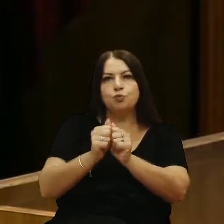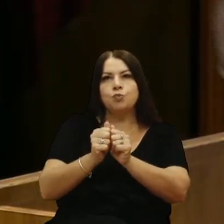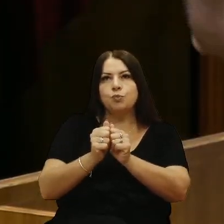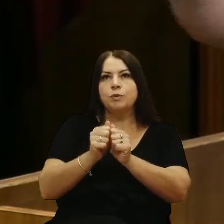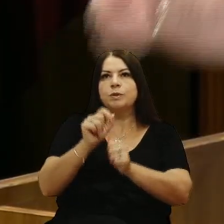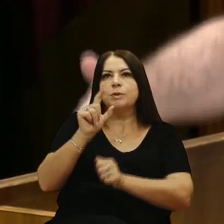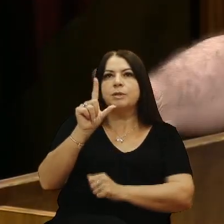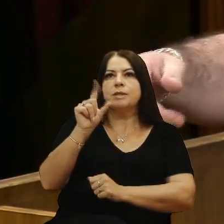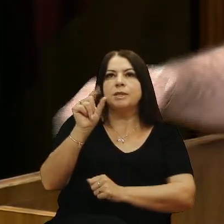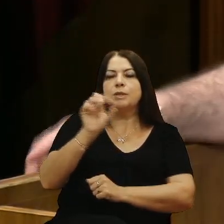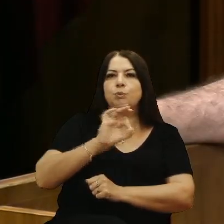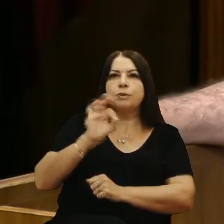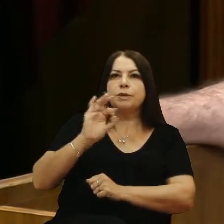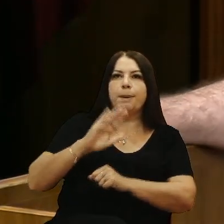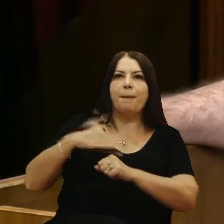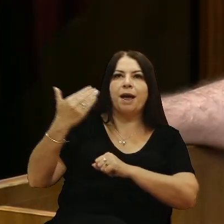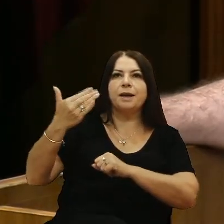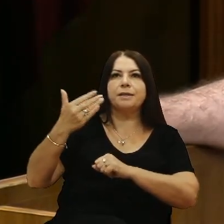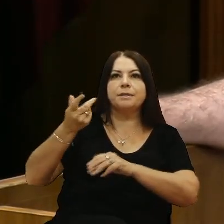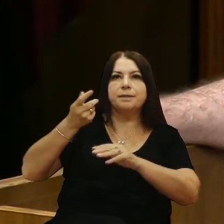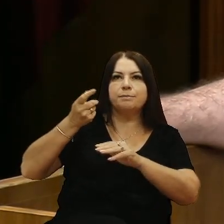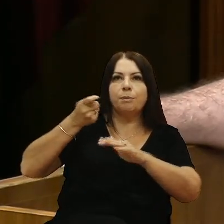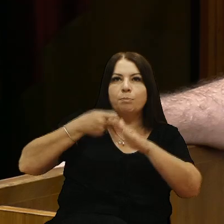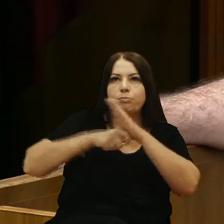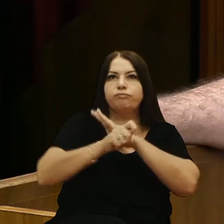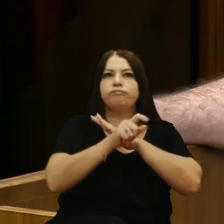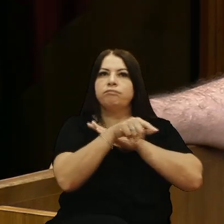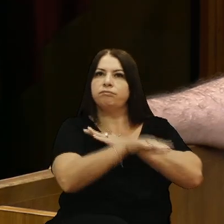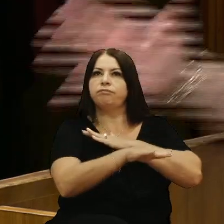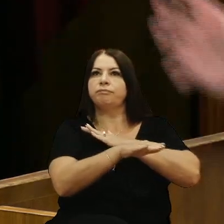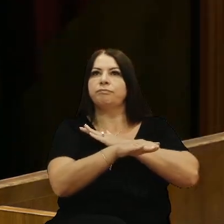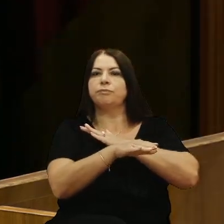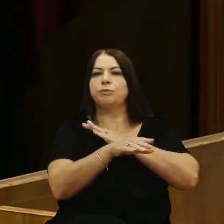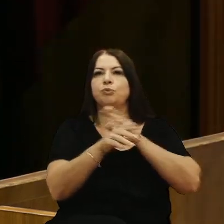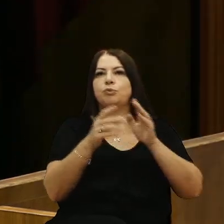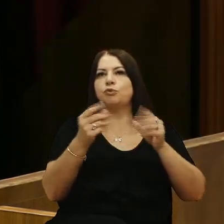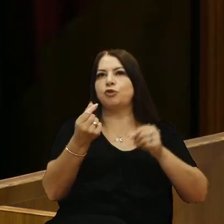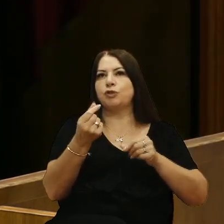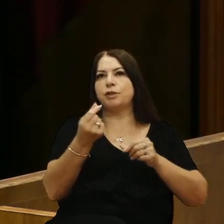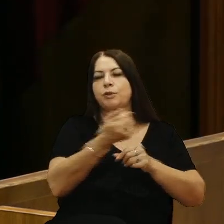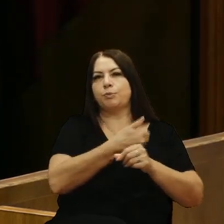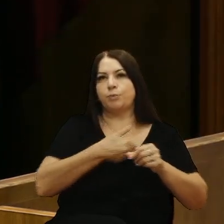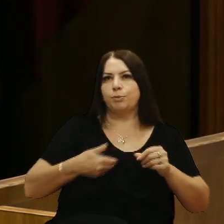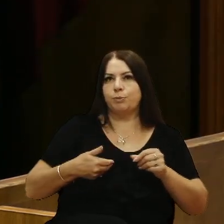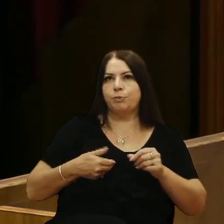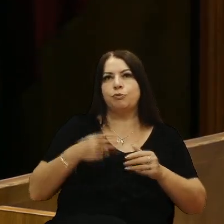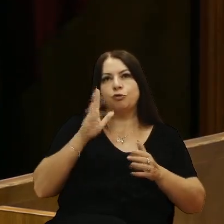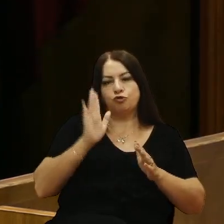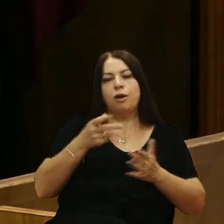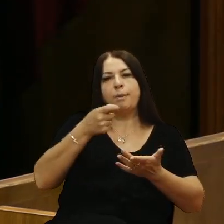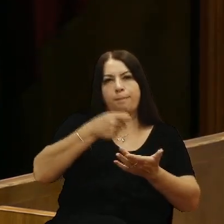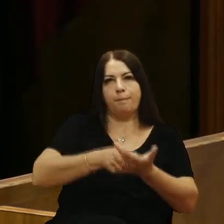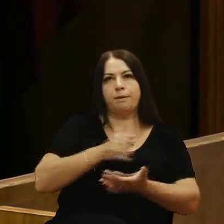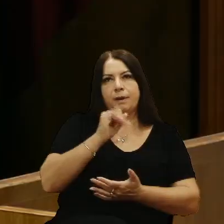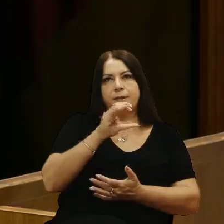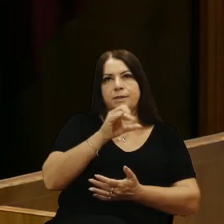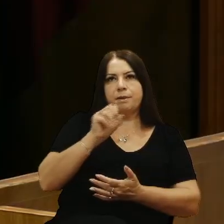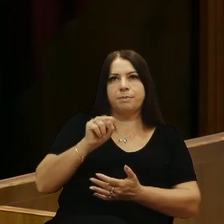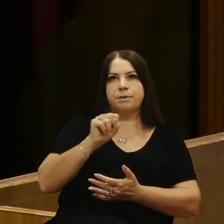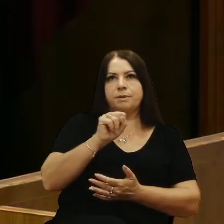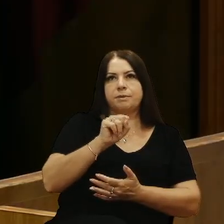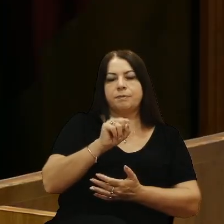de 10% a mais para injetar nos cofres públicos. Ou seja, ele já paga o ICMS. Aí ele quer